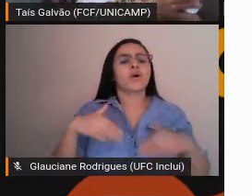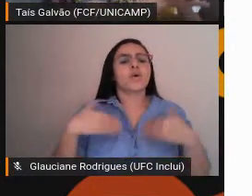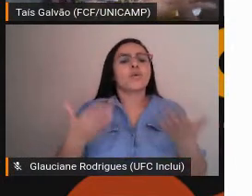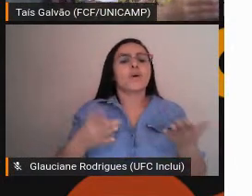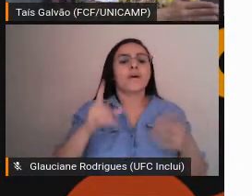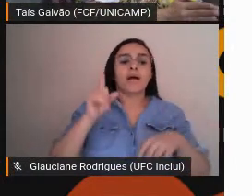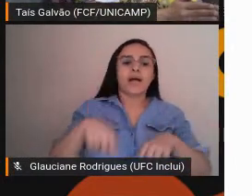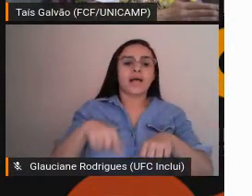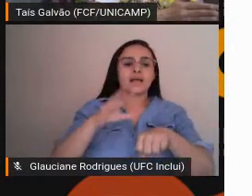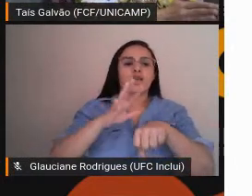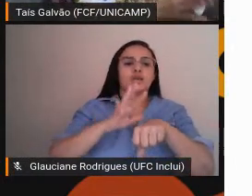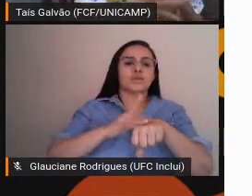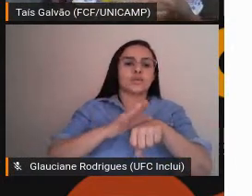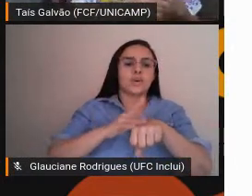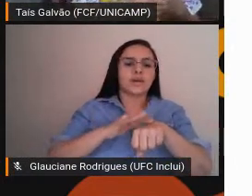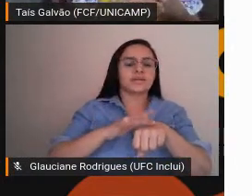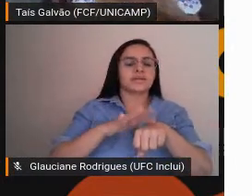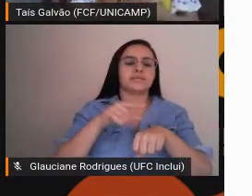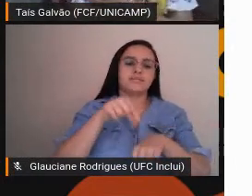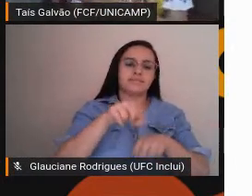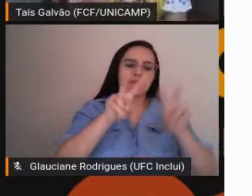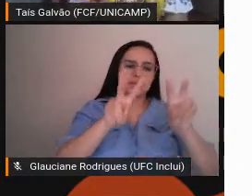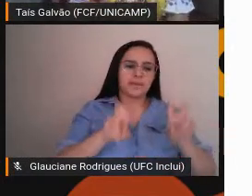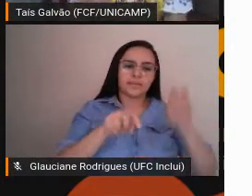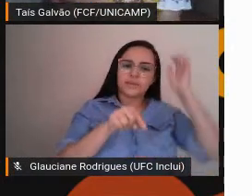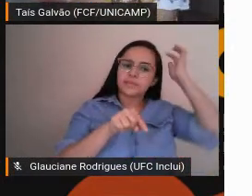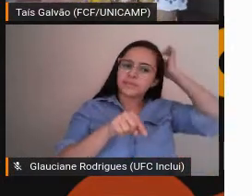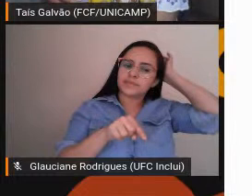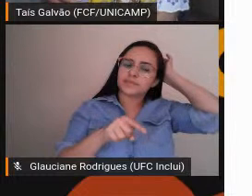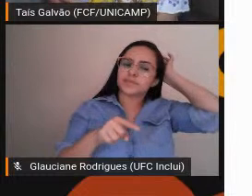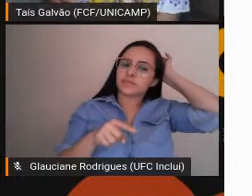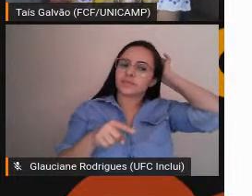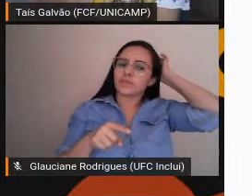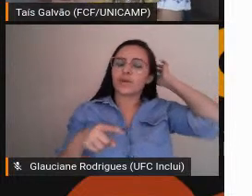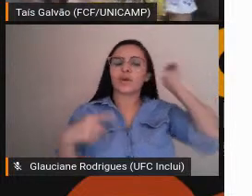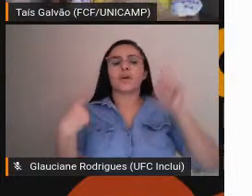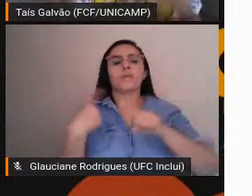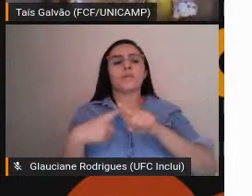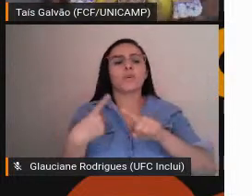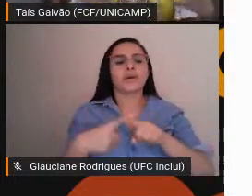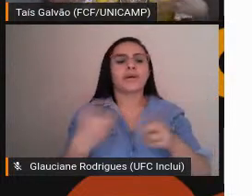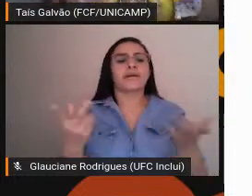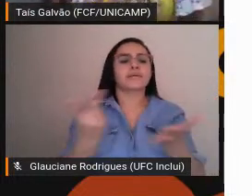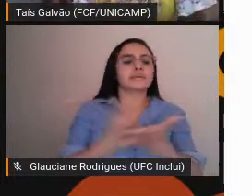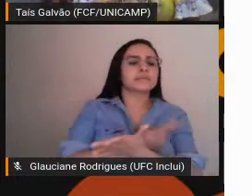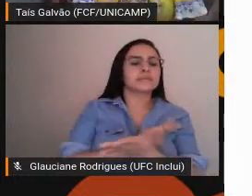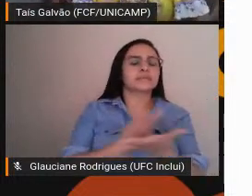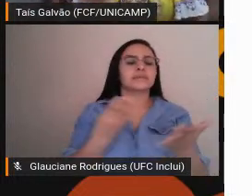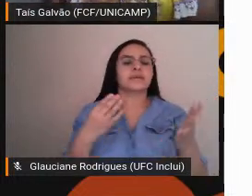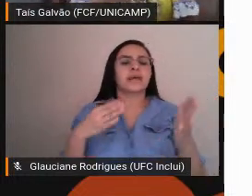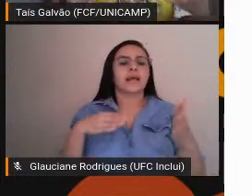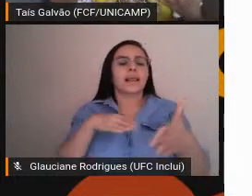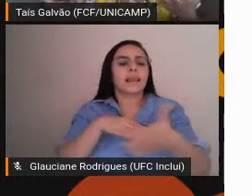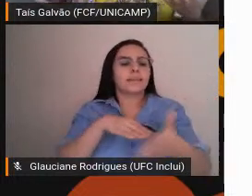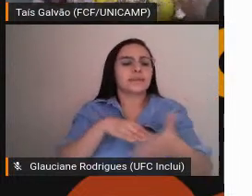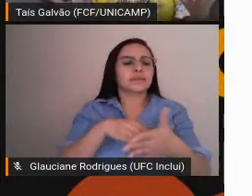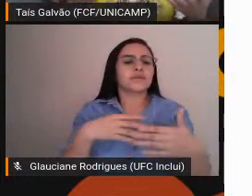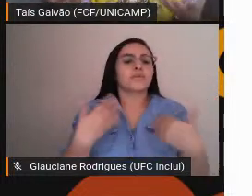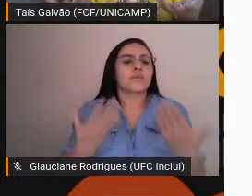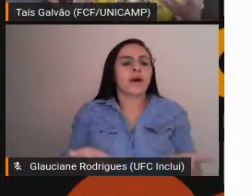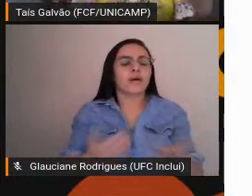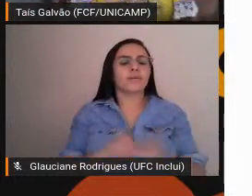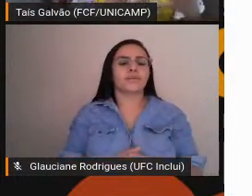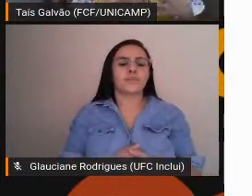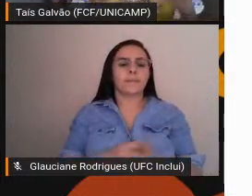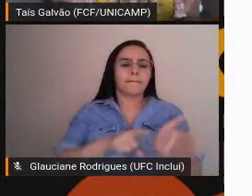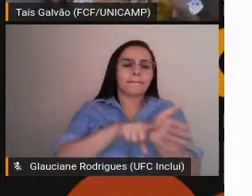Entender do delineamento das pesquisas, entender dos vieses, das limitações, entender que tipo de pesquisa traz que tipo